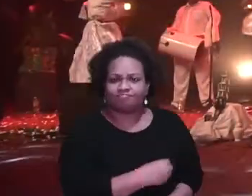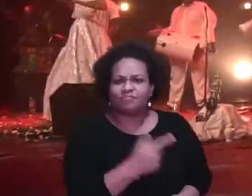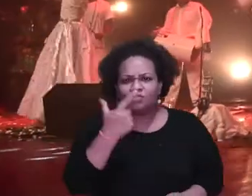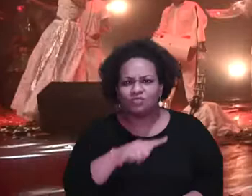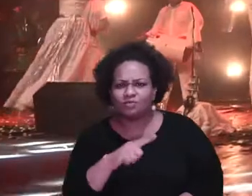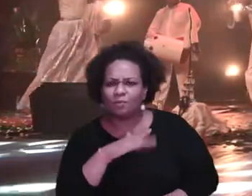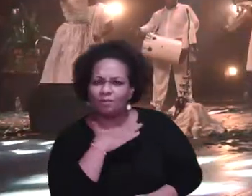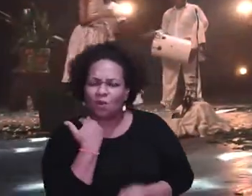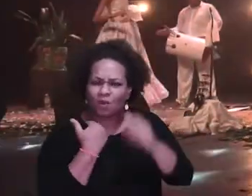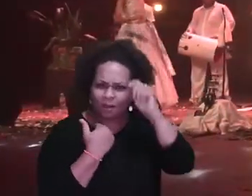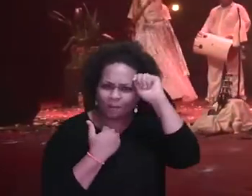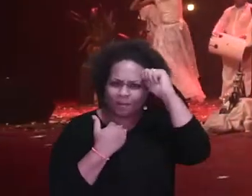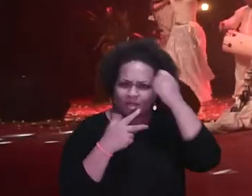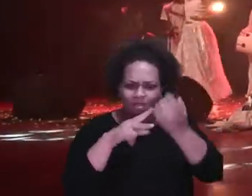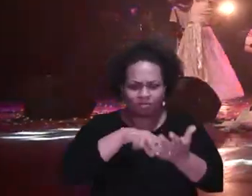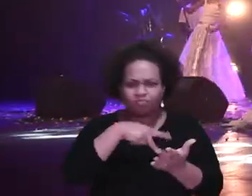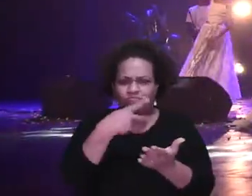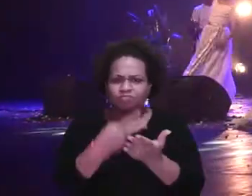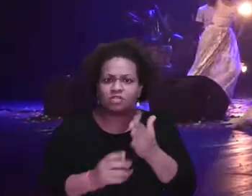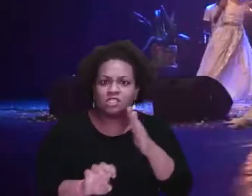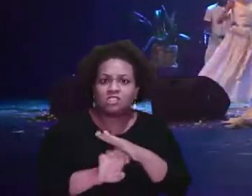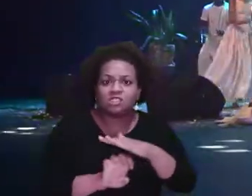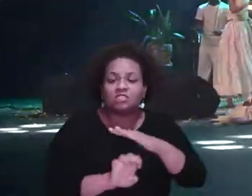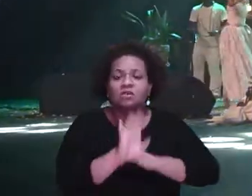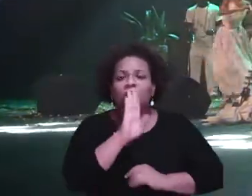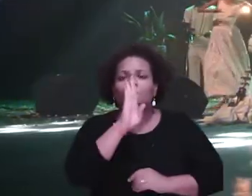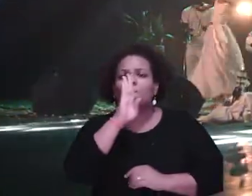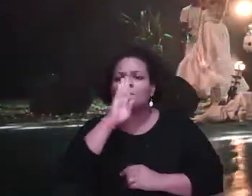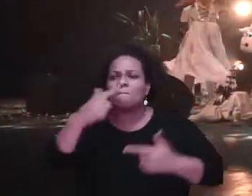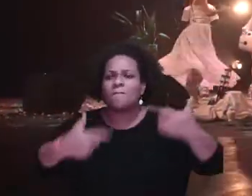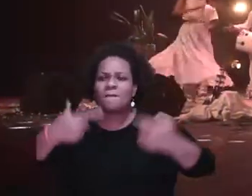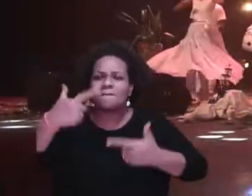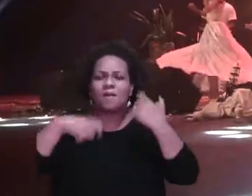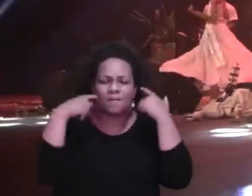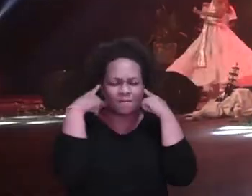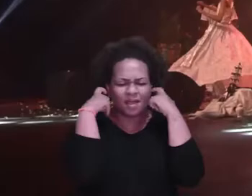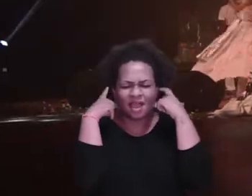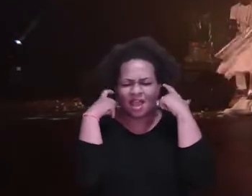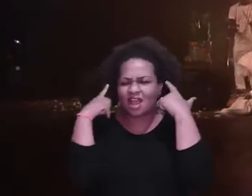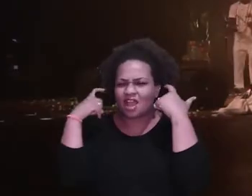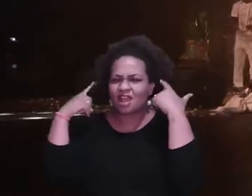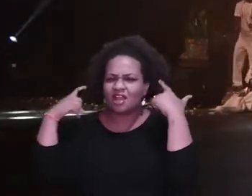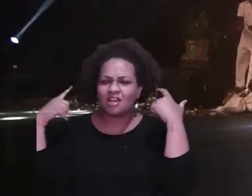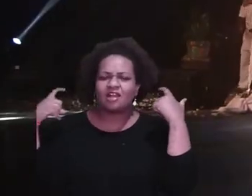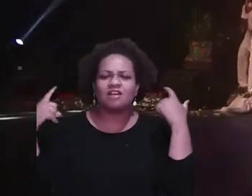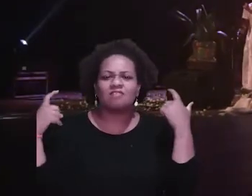ou mais ou menos amor está com calor possível amor